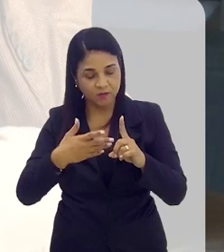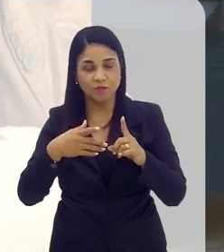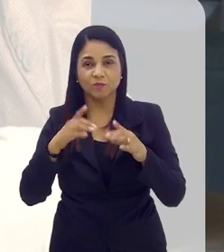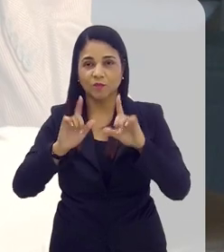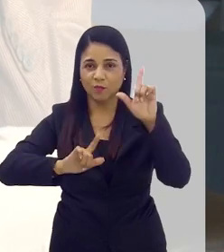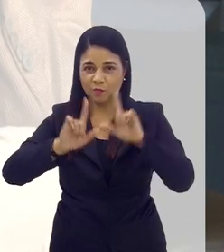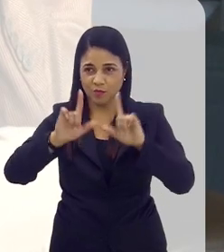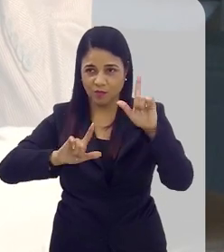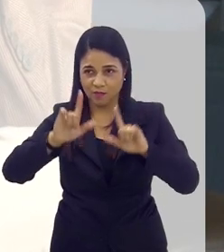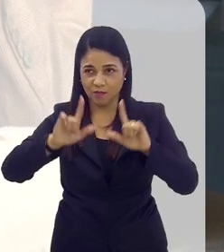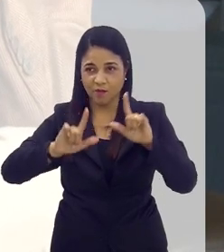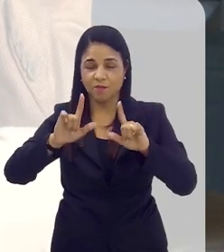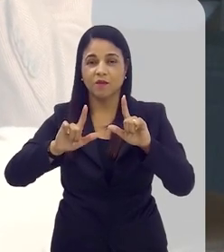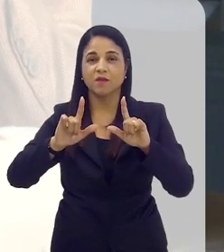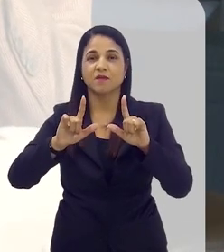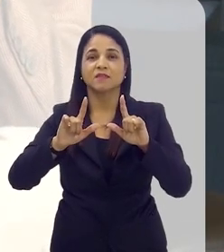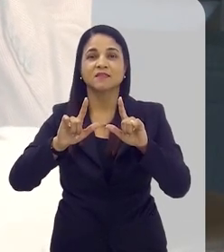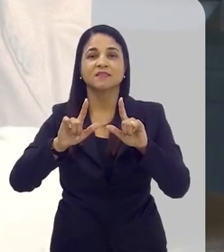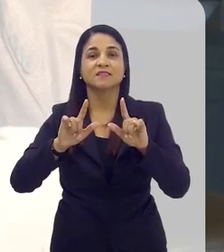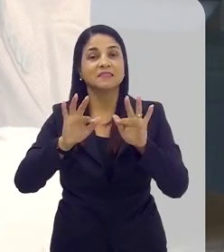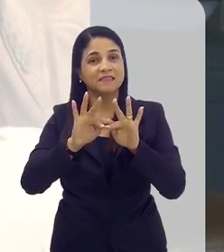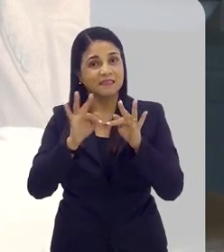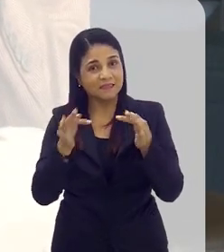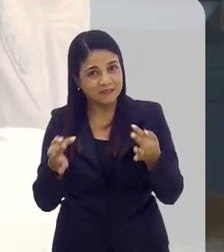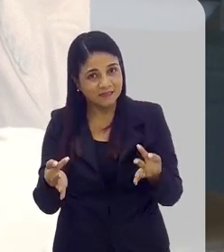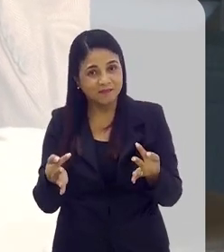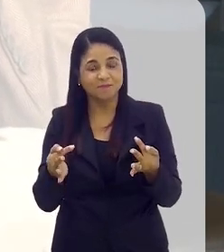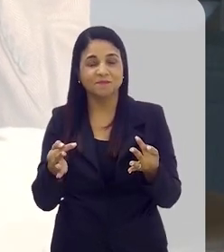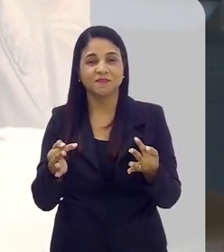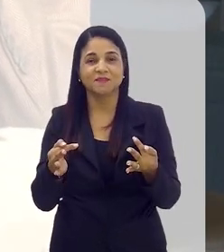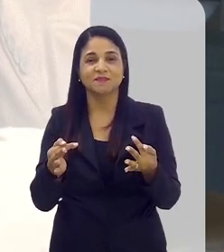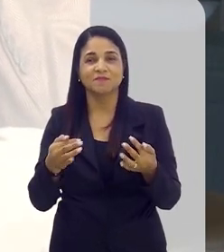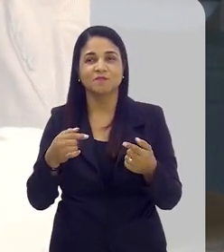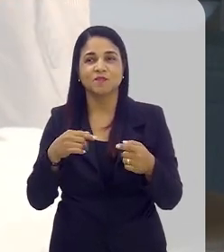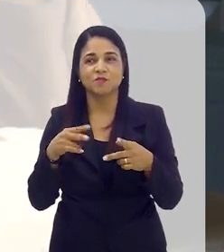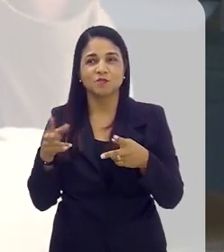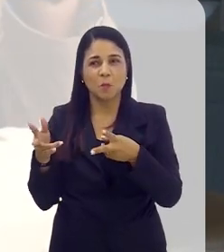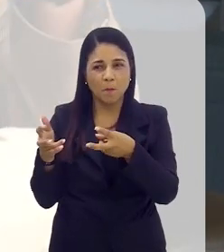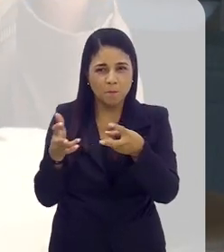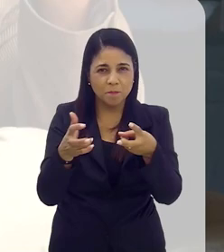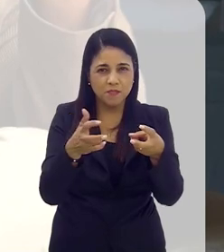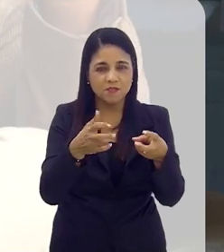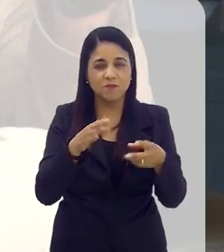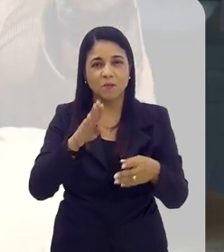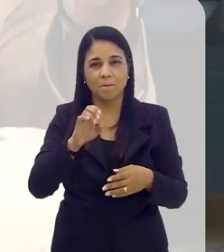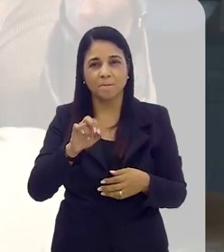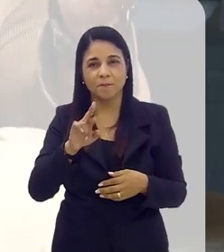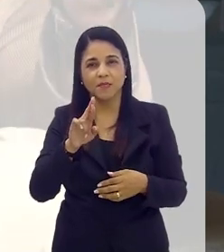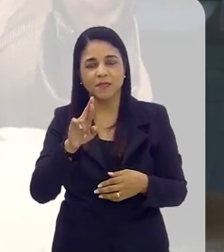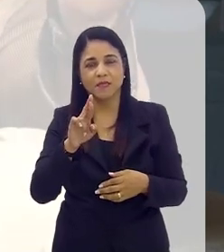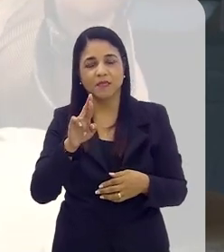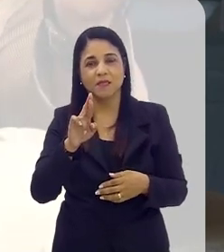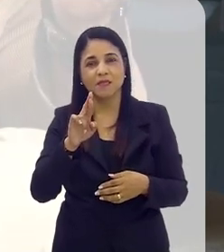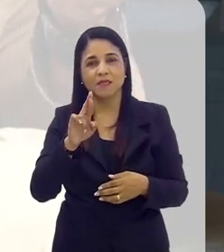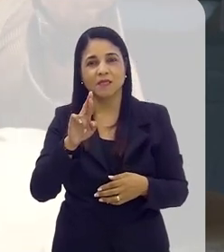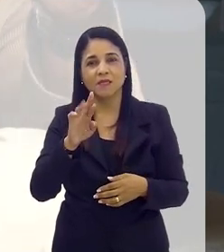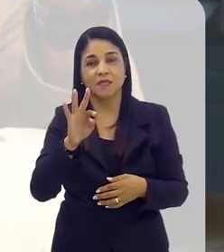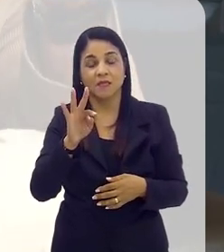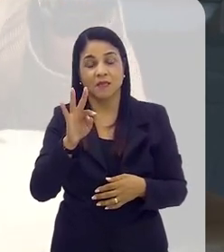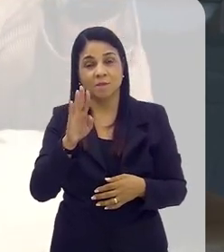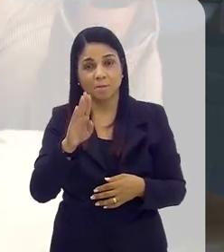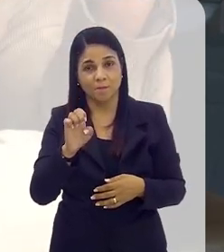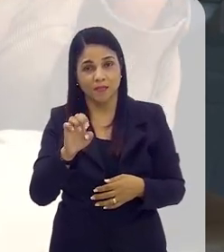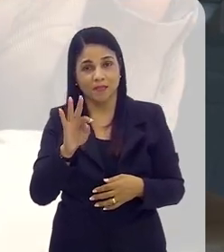eu falei assim, amor, eu estou muito honrado pelo programa, sabe? Por mais que o nosso programa ainda seja um programa